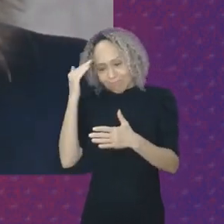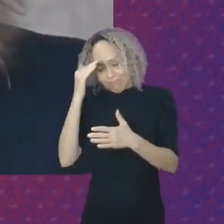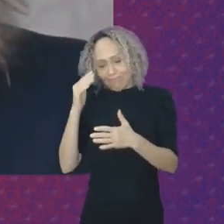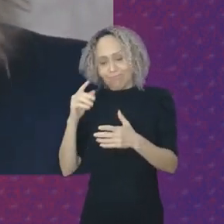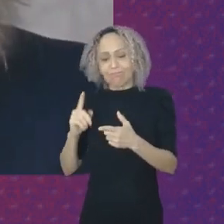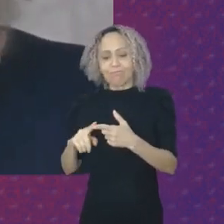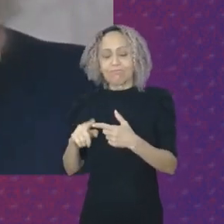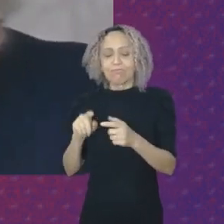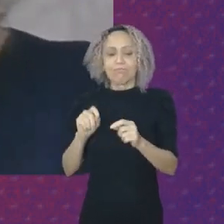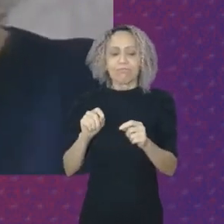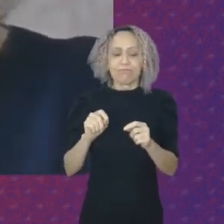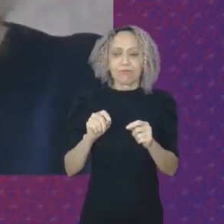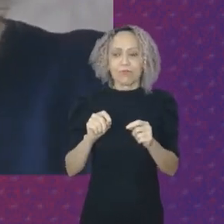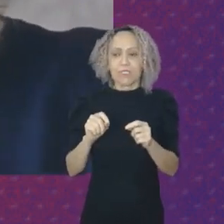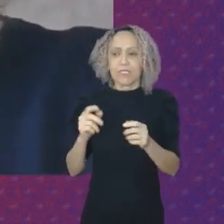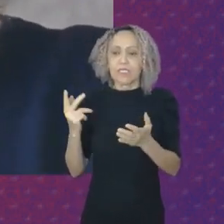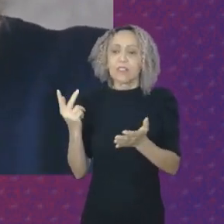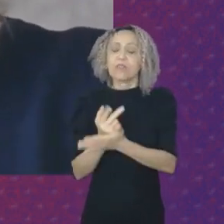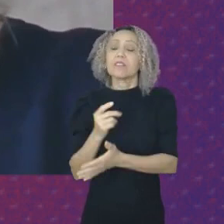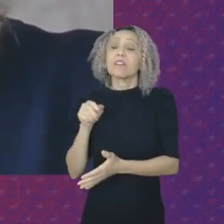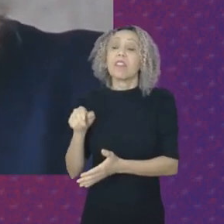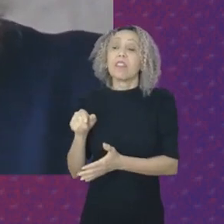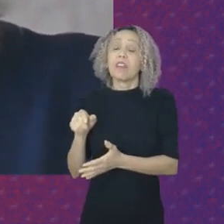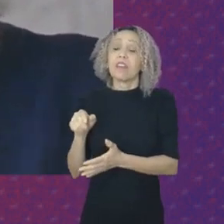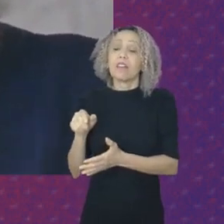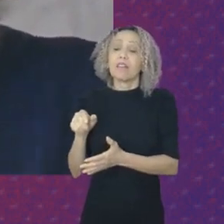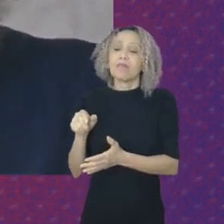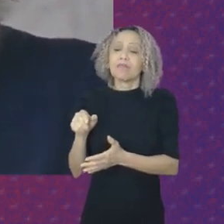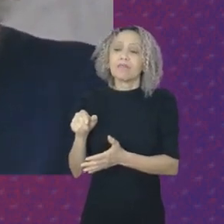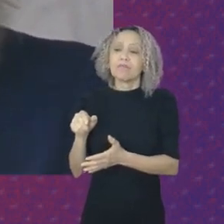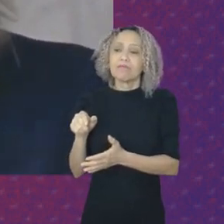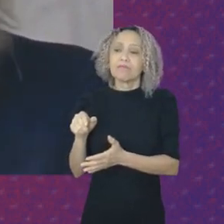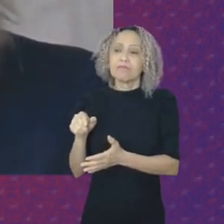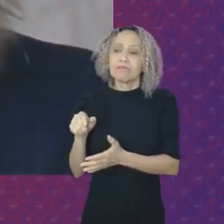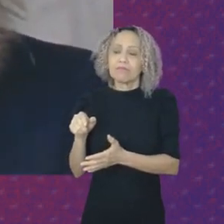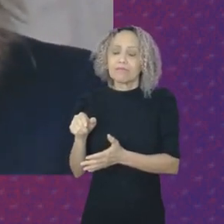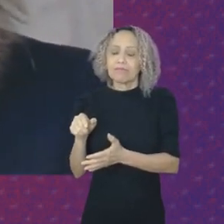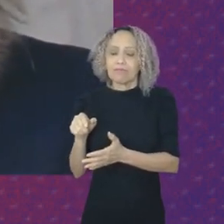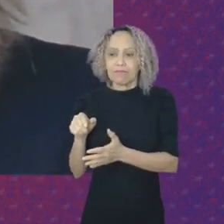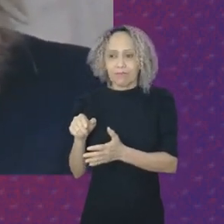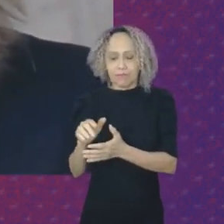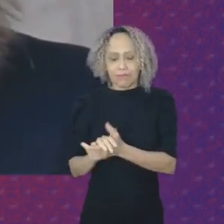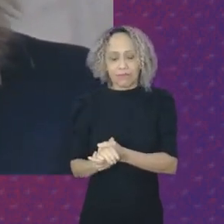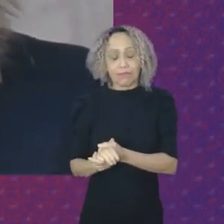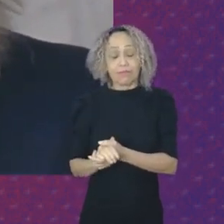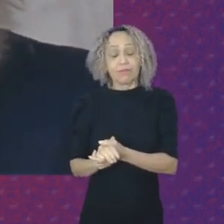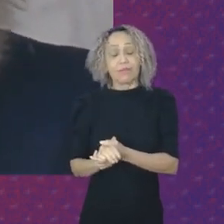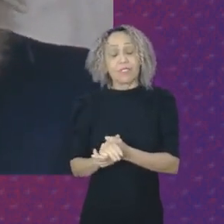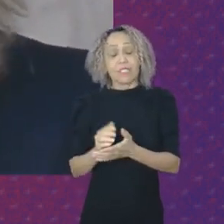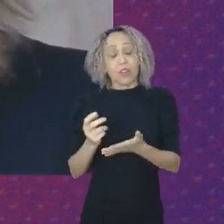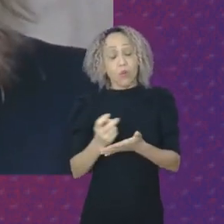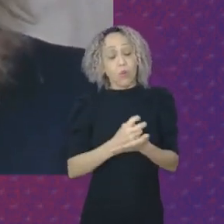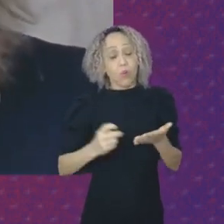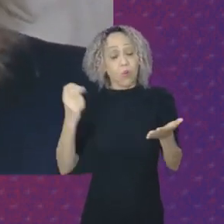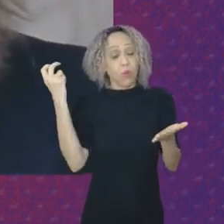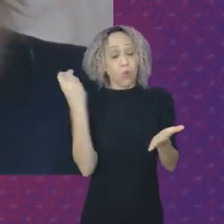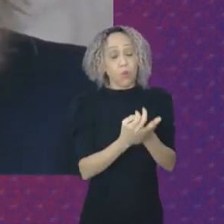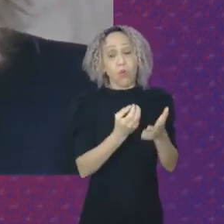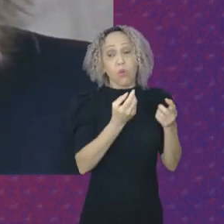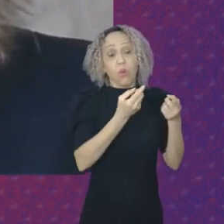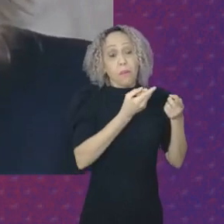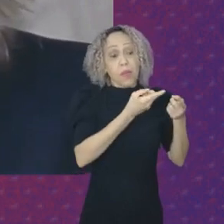Esse desmonte aconteceu por conta do golpe contra a presidenta Dilma